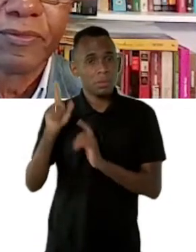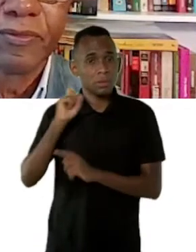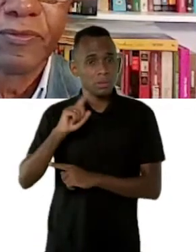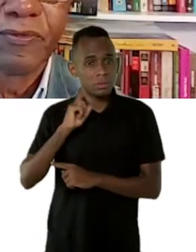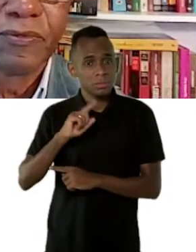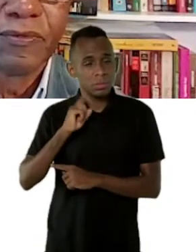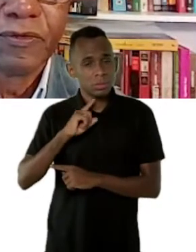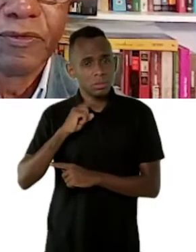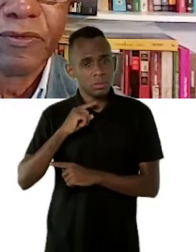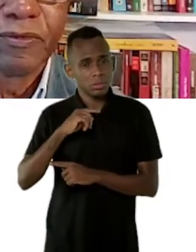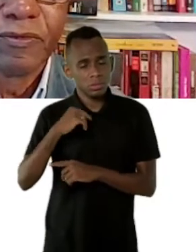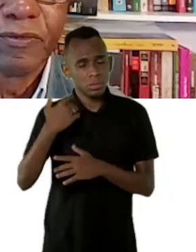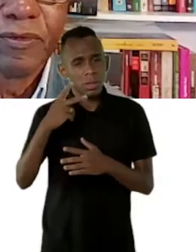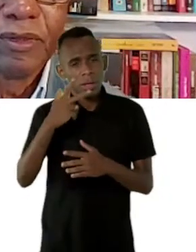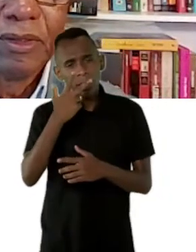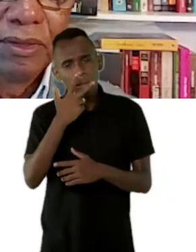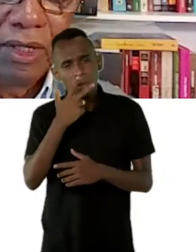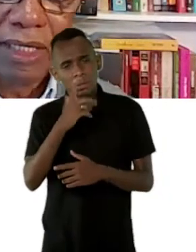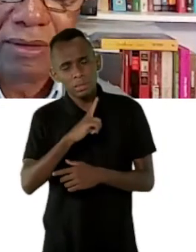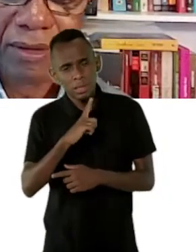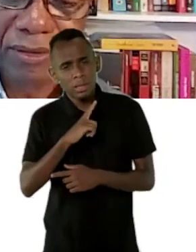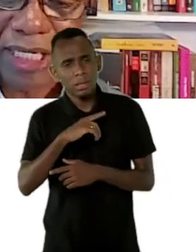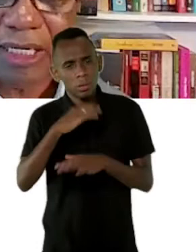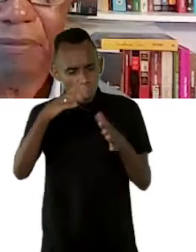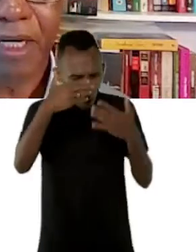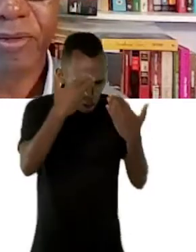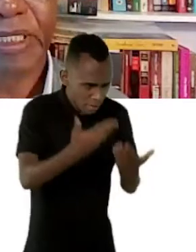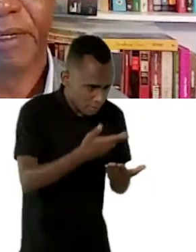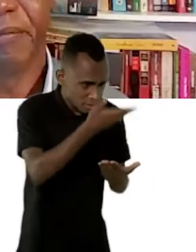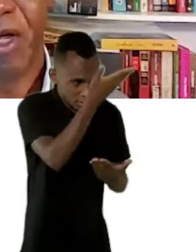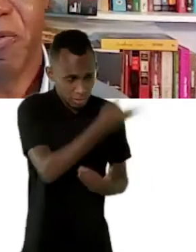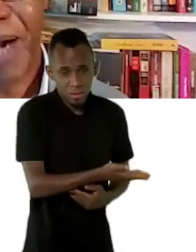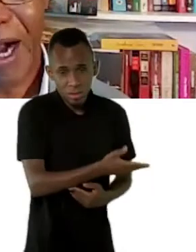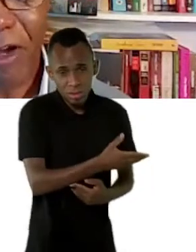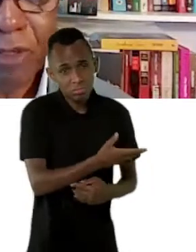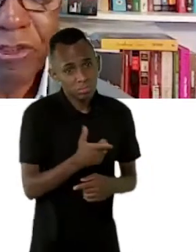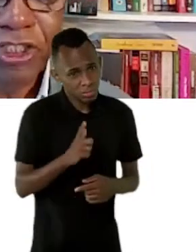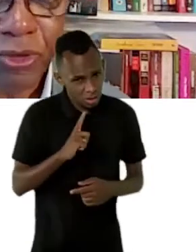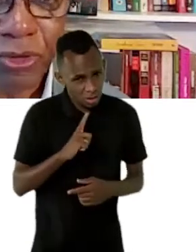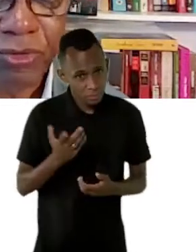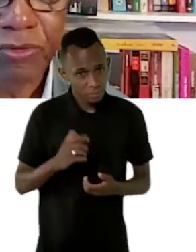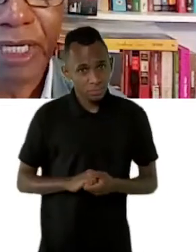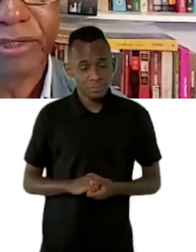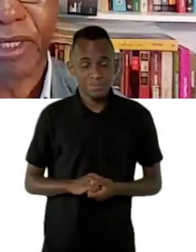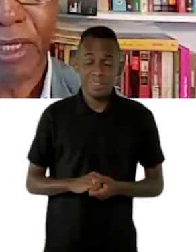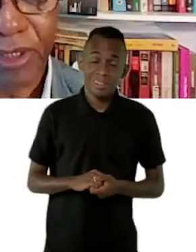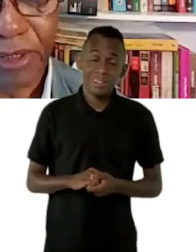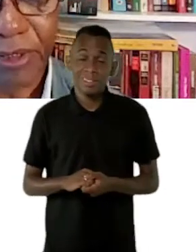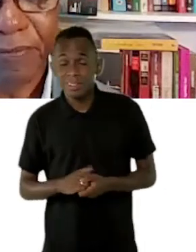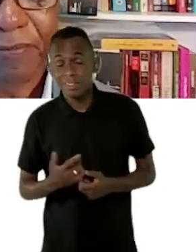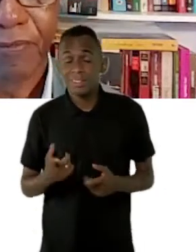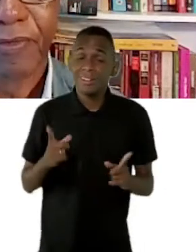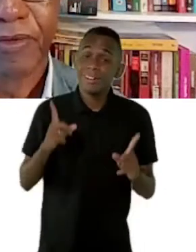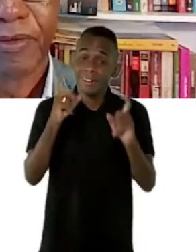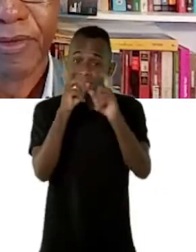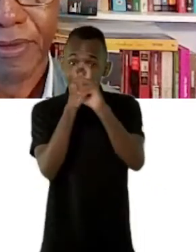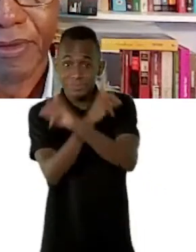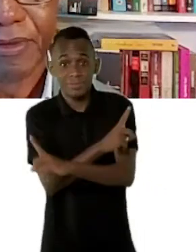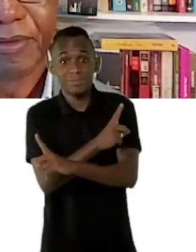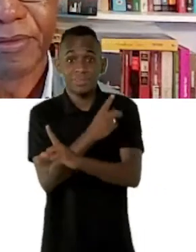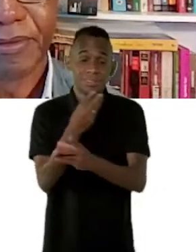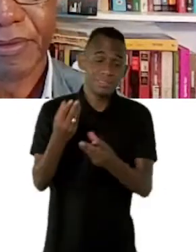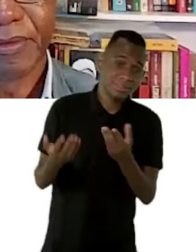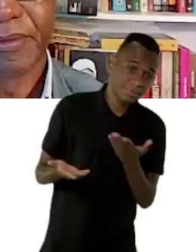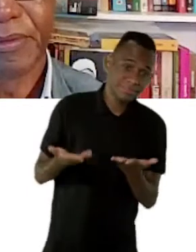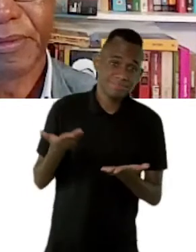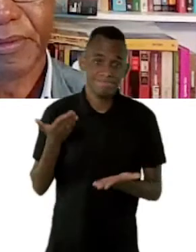também acabou por esquecer a Carolina? Olha, Sacramento é meio barro e meio tijolo. Meio barro, meio tijolo,